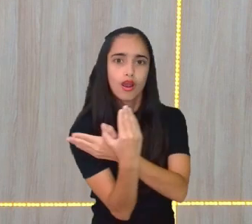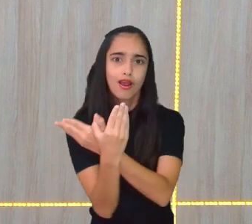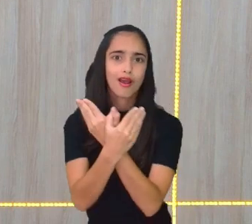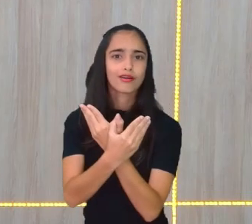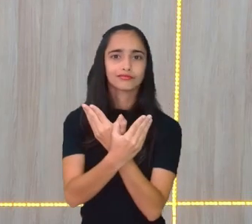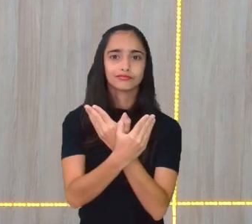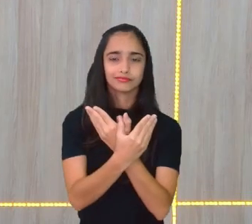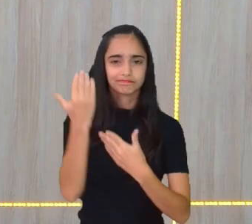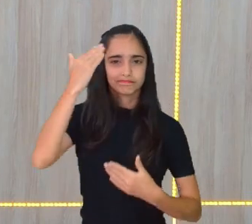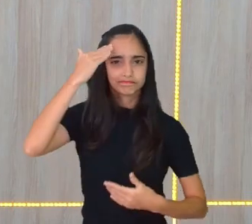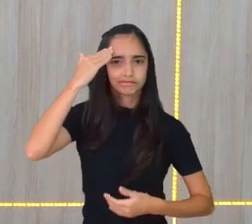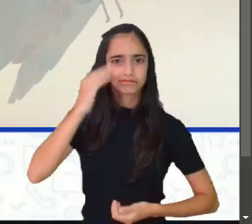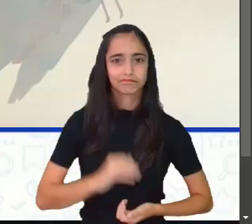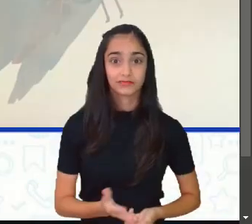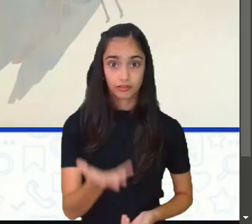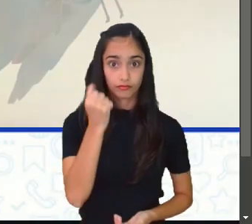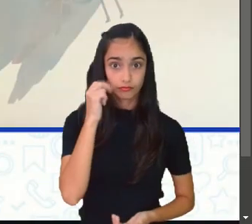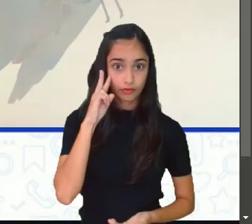história se desenrola?